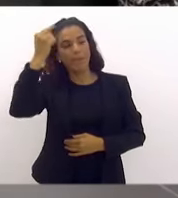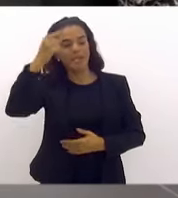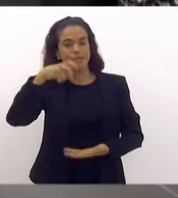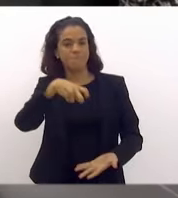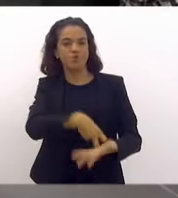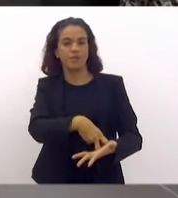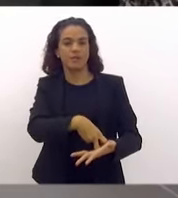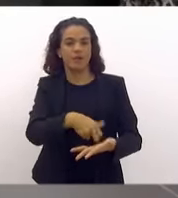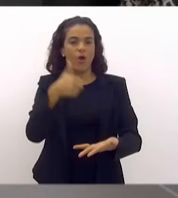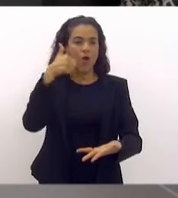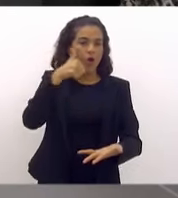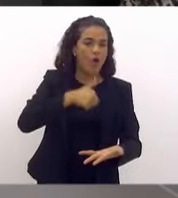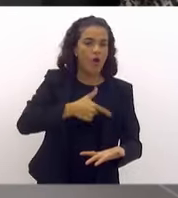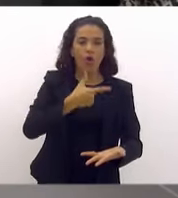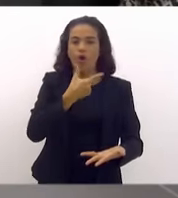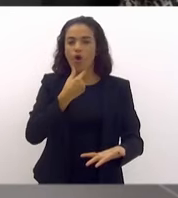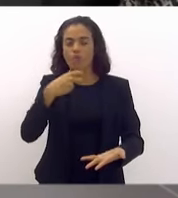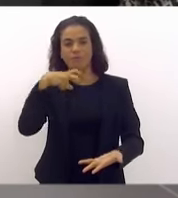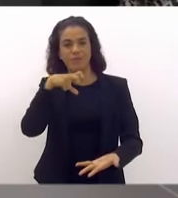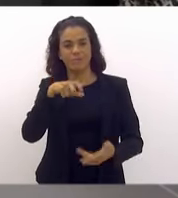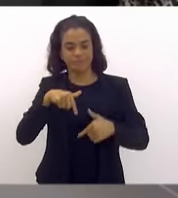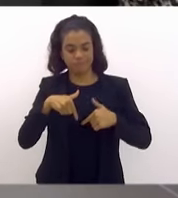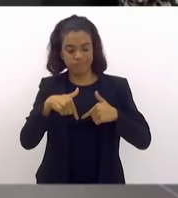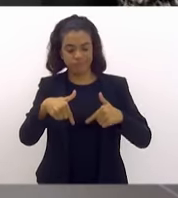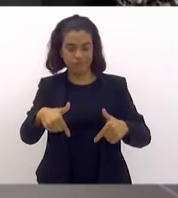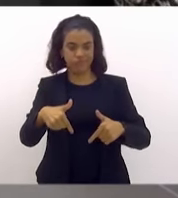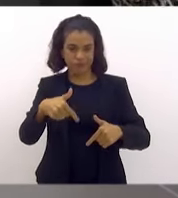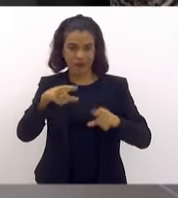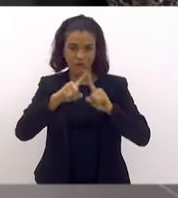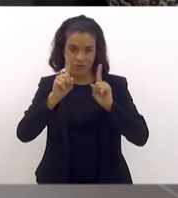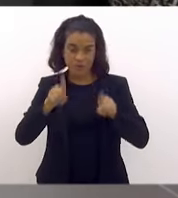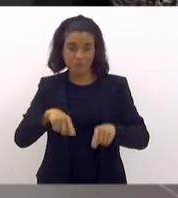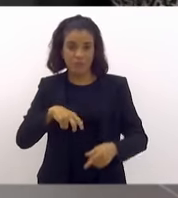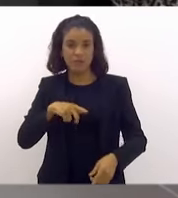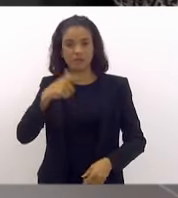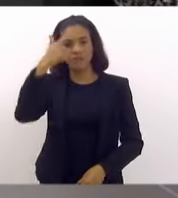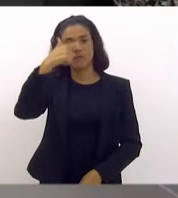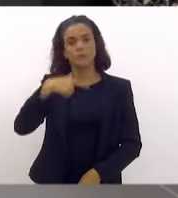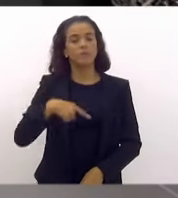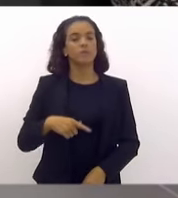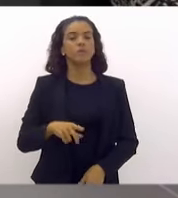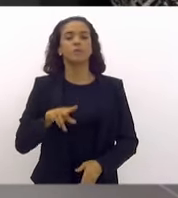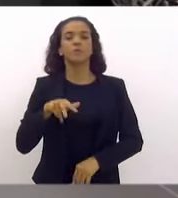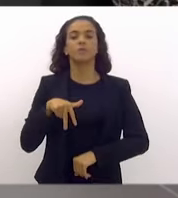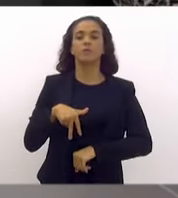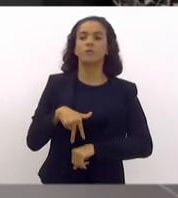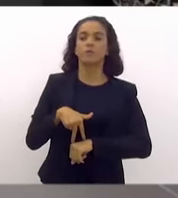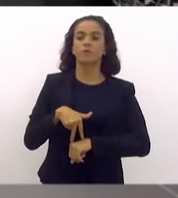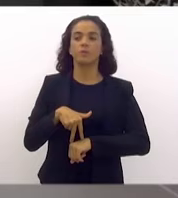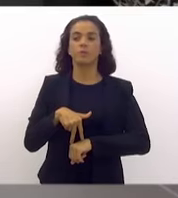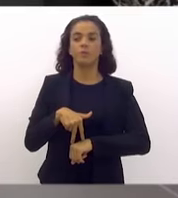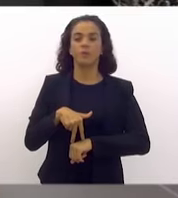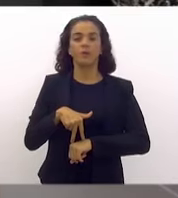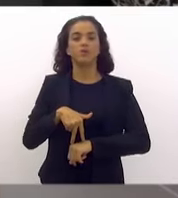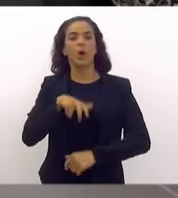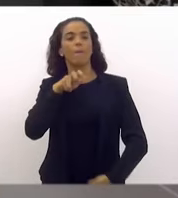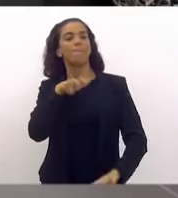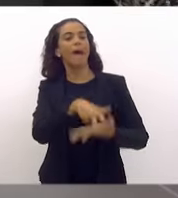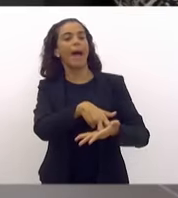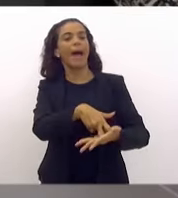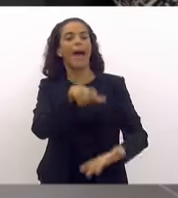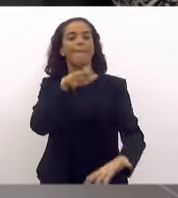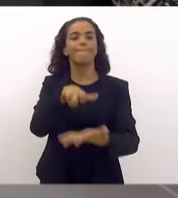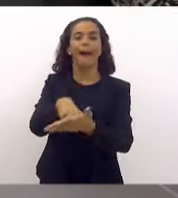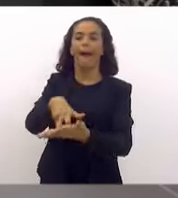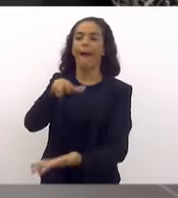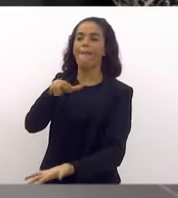ou a mulher né a depender de quem exerce o munus que está ali exclusivamente para obter uma condenação como se